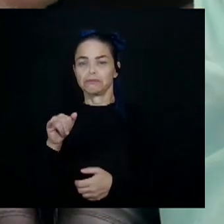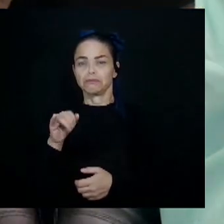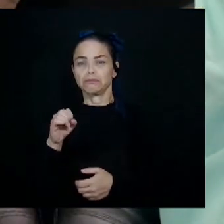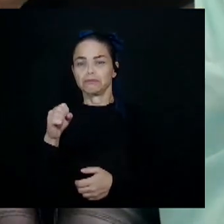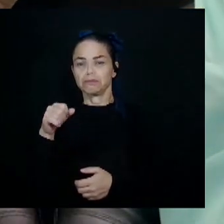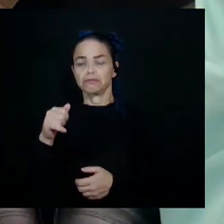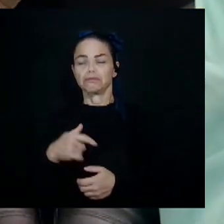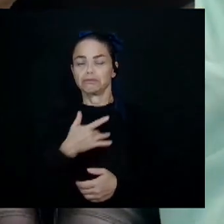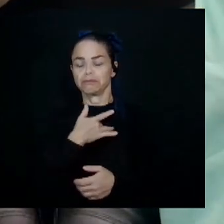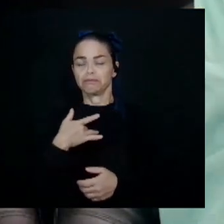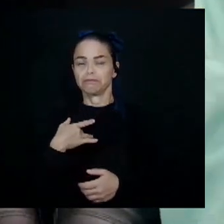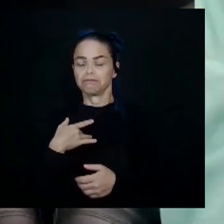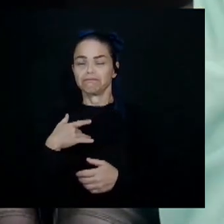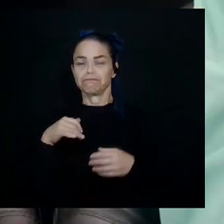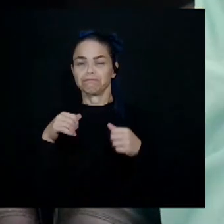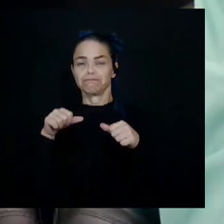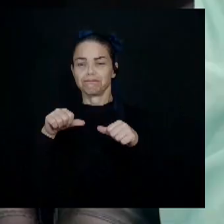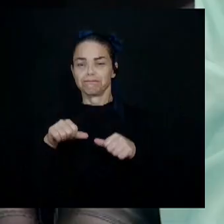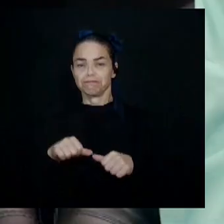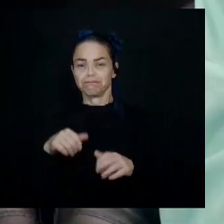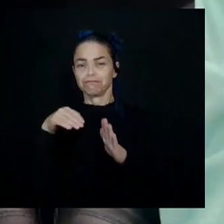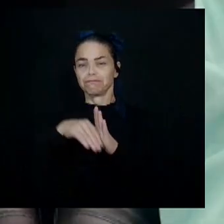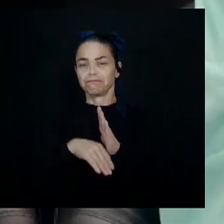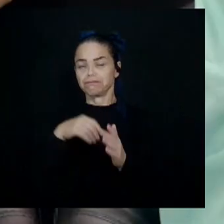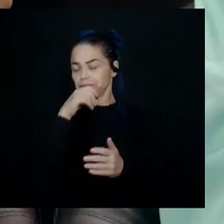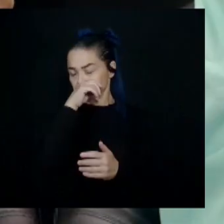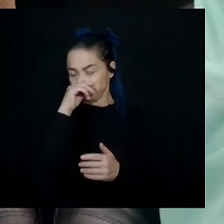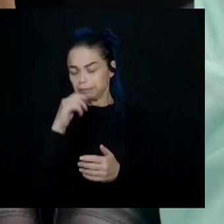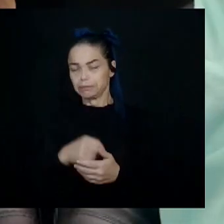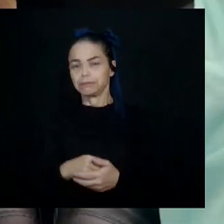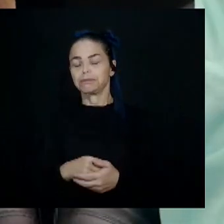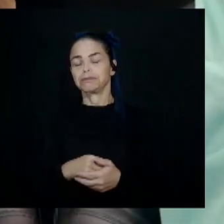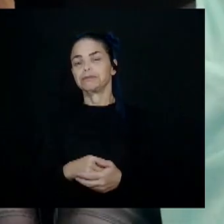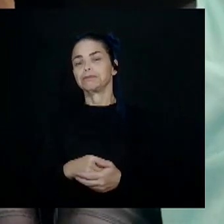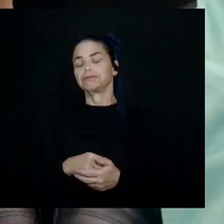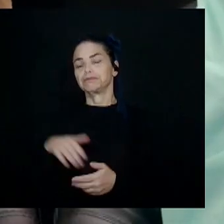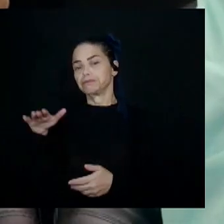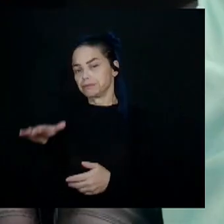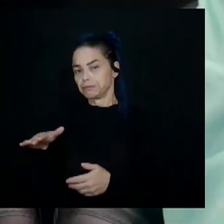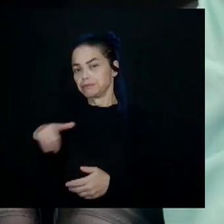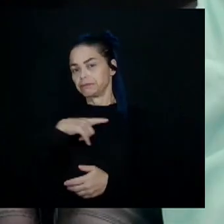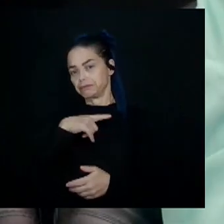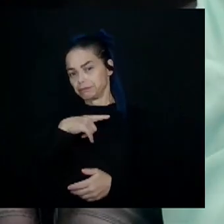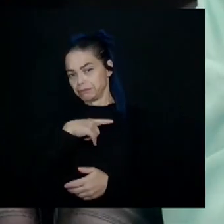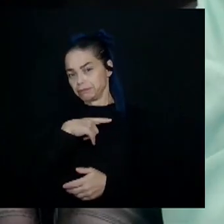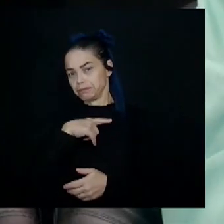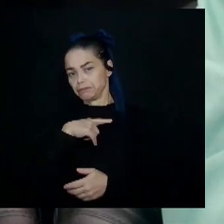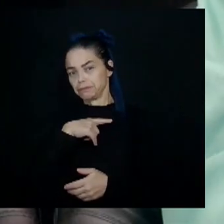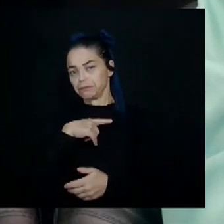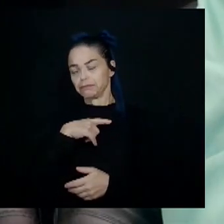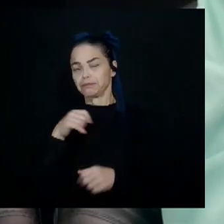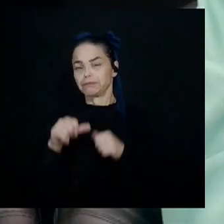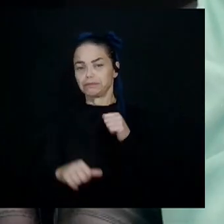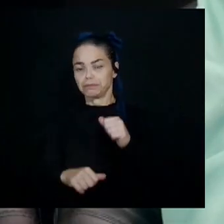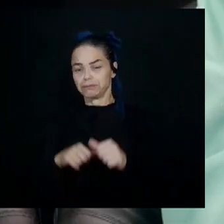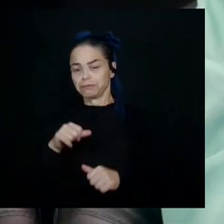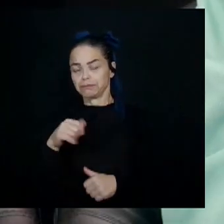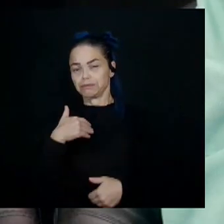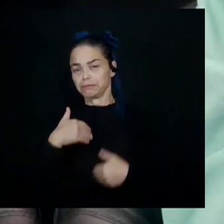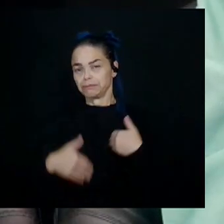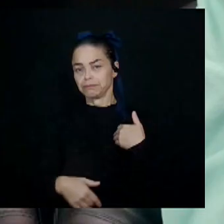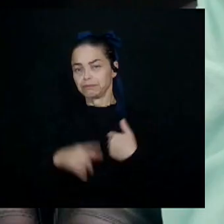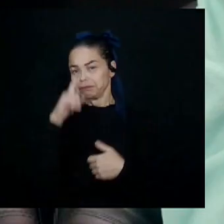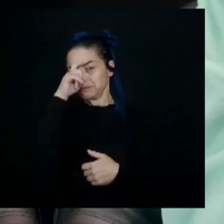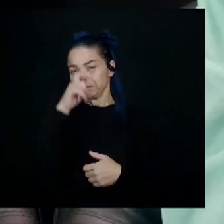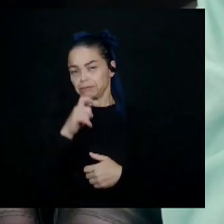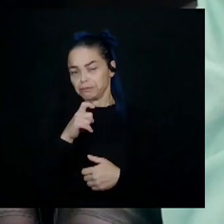trata pedacinho, né? Verdade. E quando essa criança tem uma puberdade precoce, uma menstruação precoce,